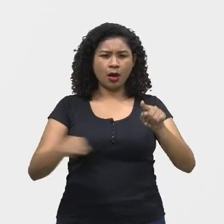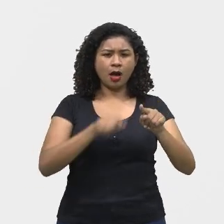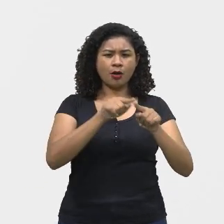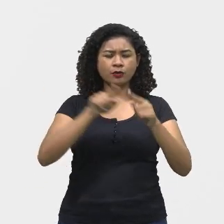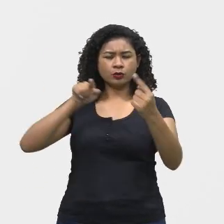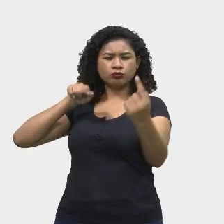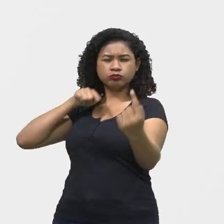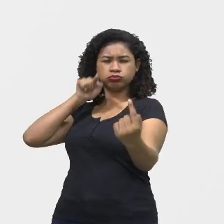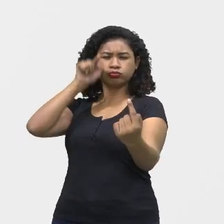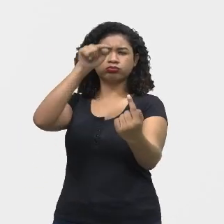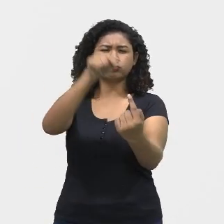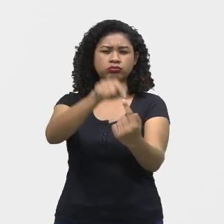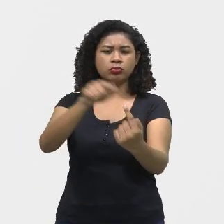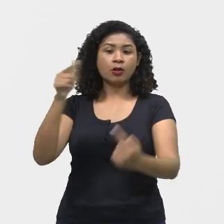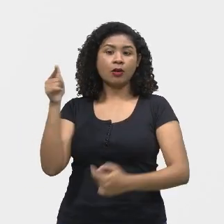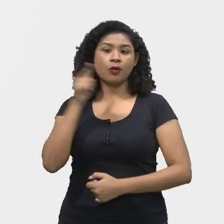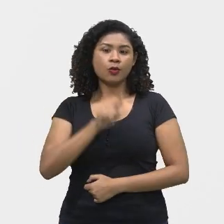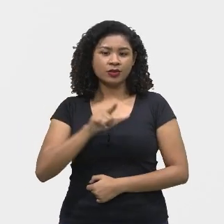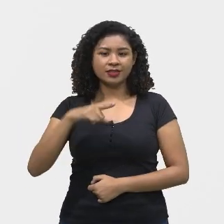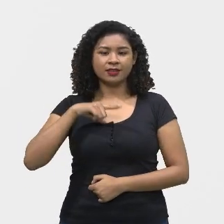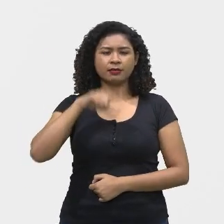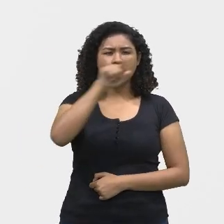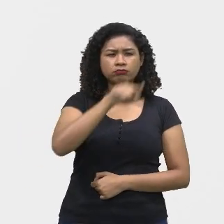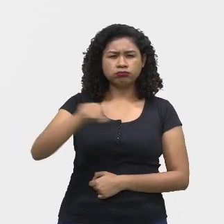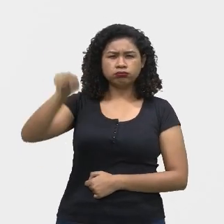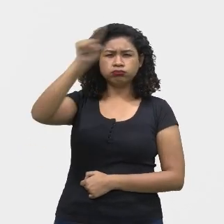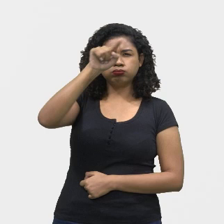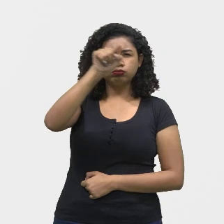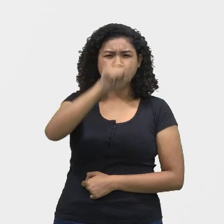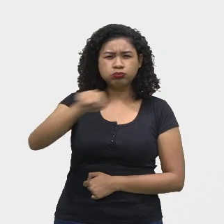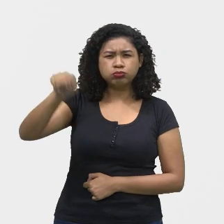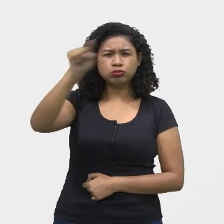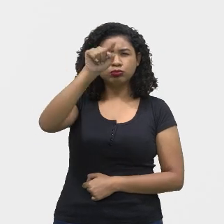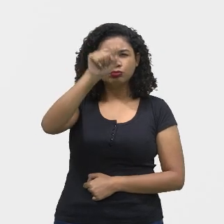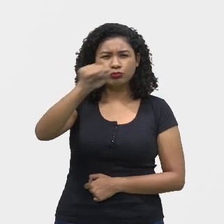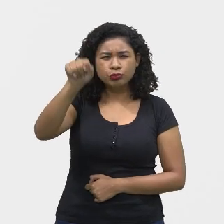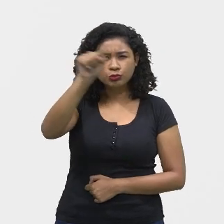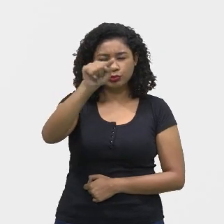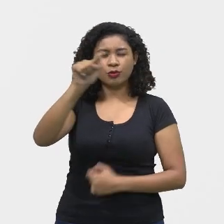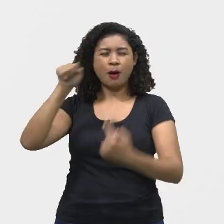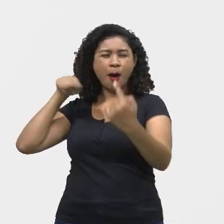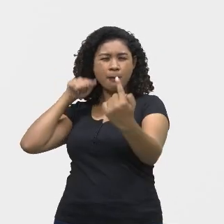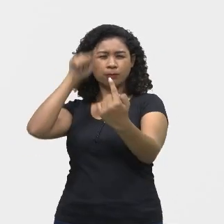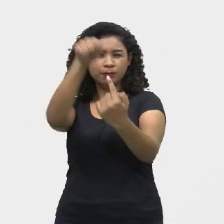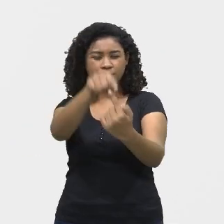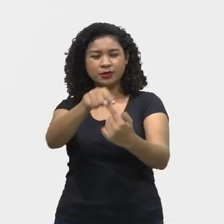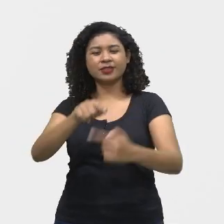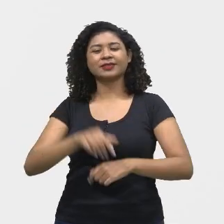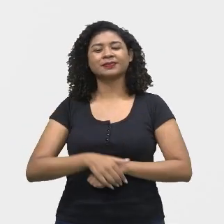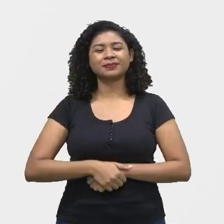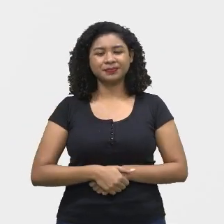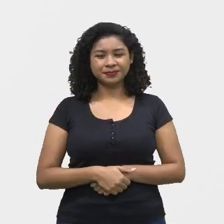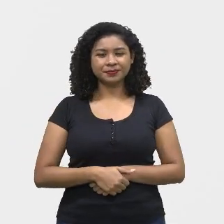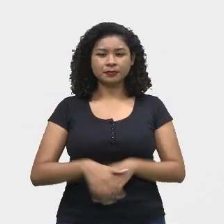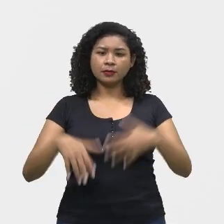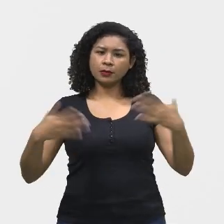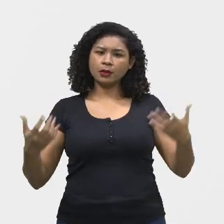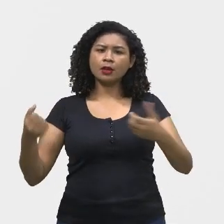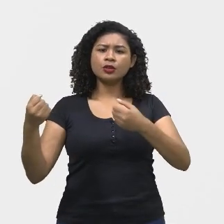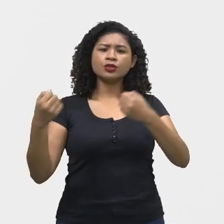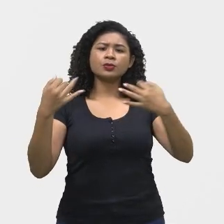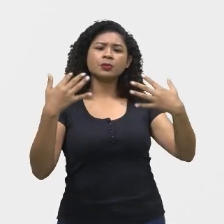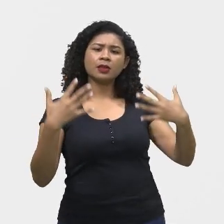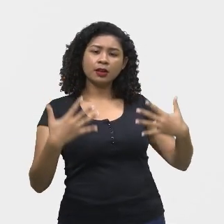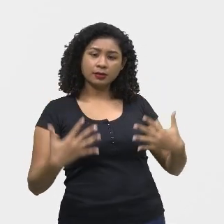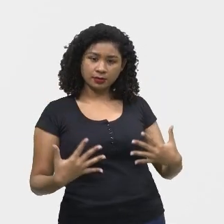geralmente composto por círculos concêntricos, ok? E a justificativa para esta resposta